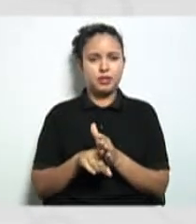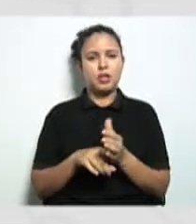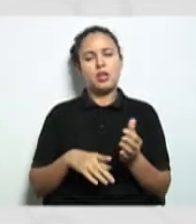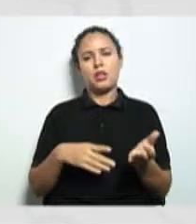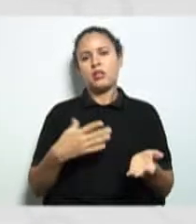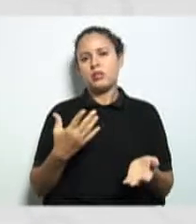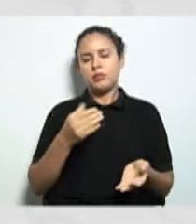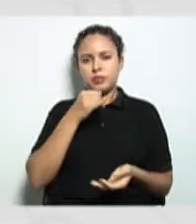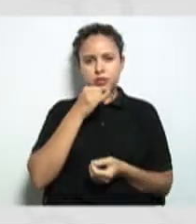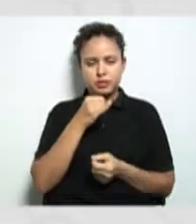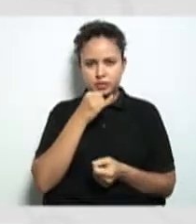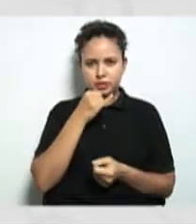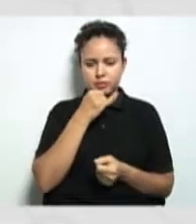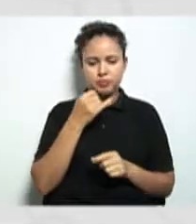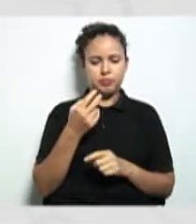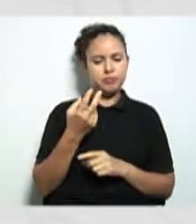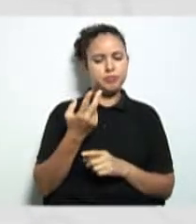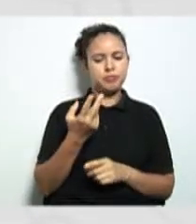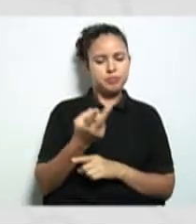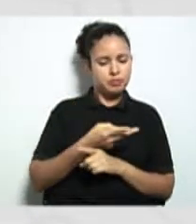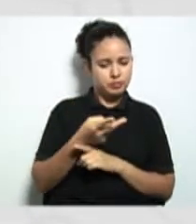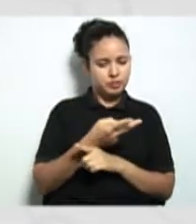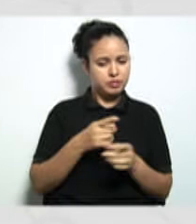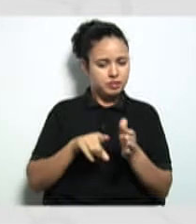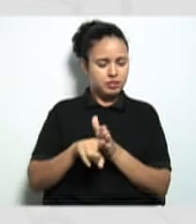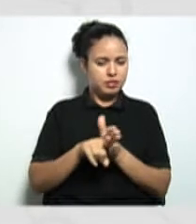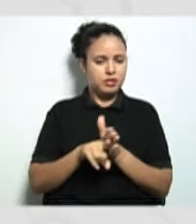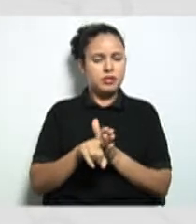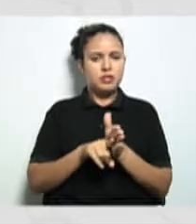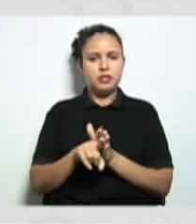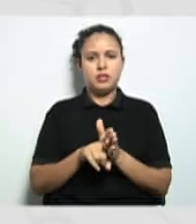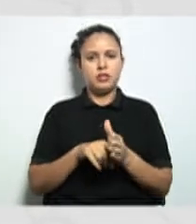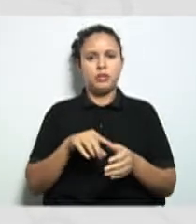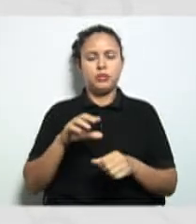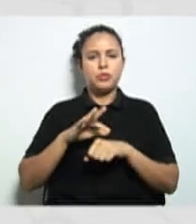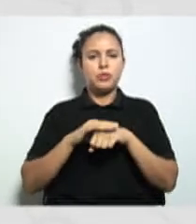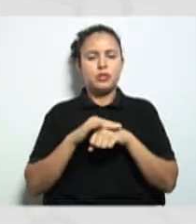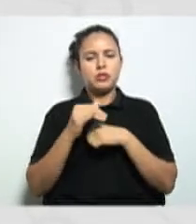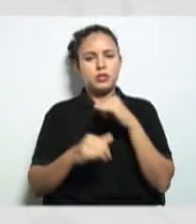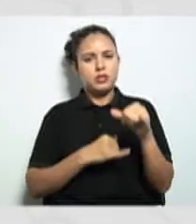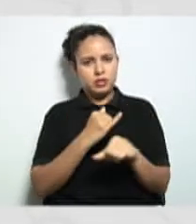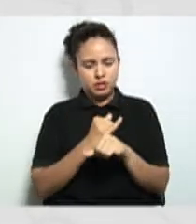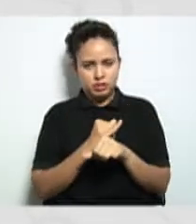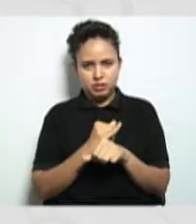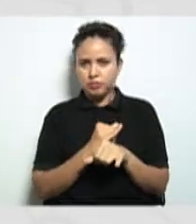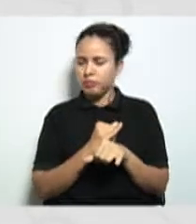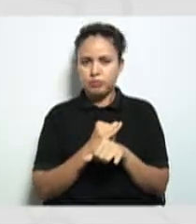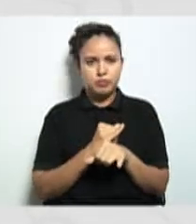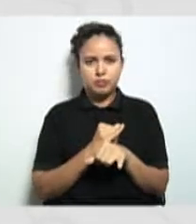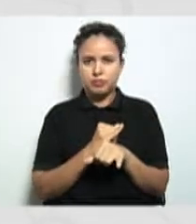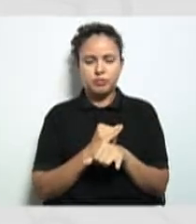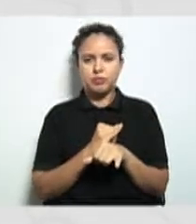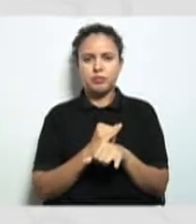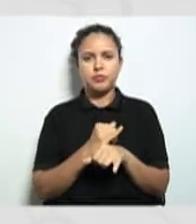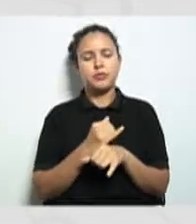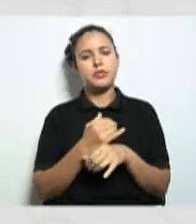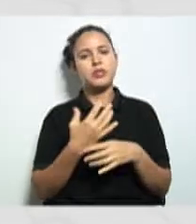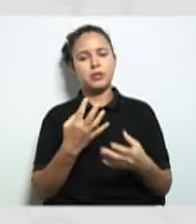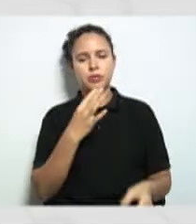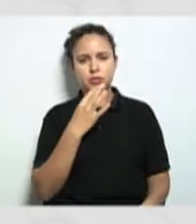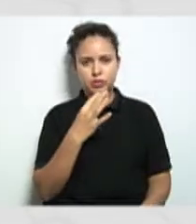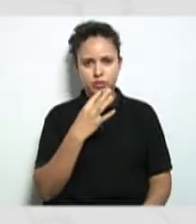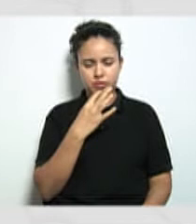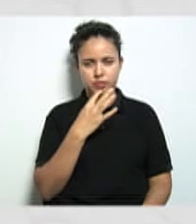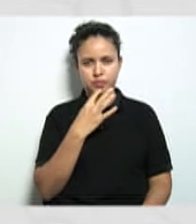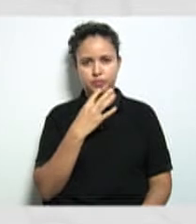calça, pesquisei o que é Zika na internet. Isso não é pesquisa científica, isso é pesquisar, né? Conhecer.